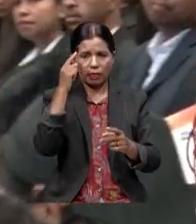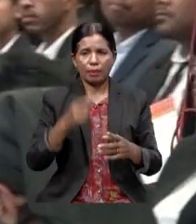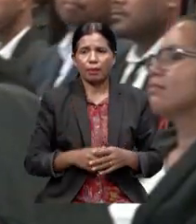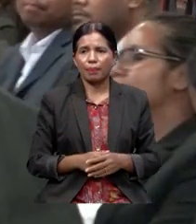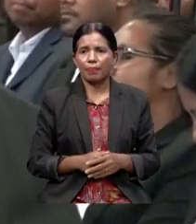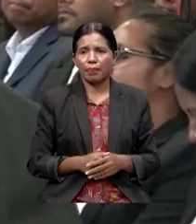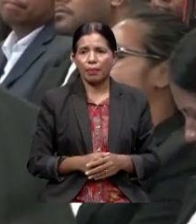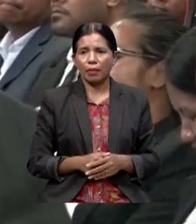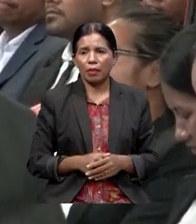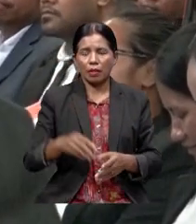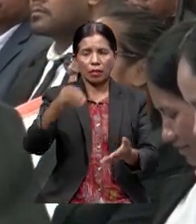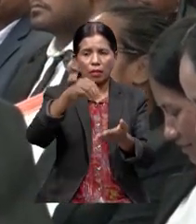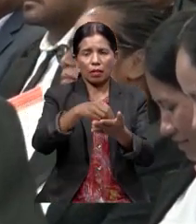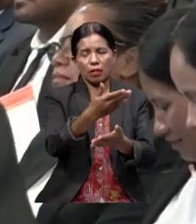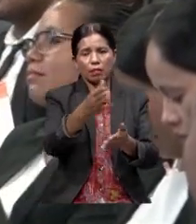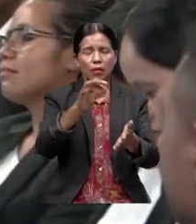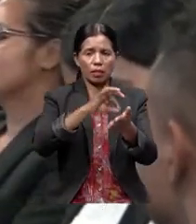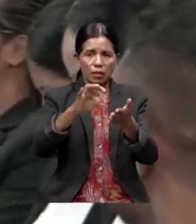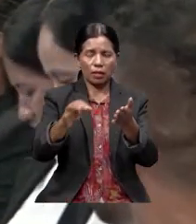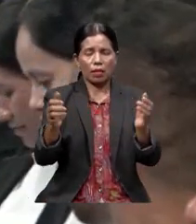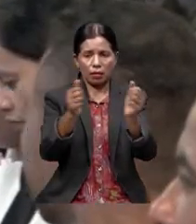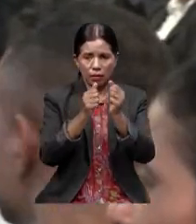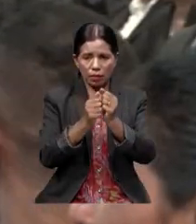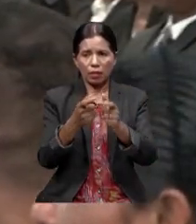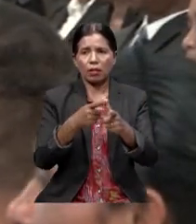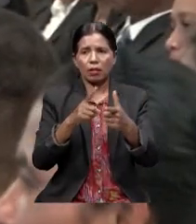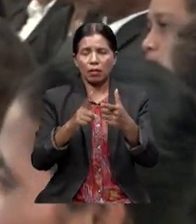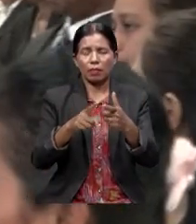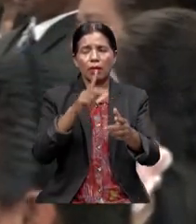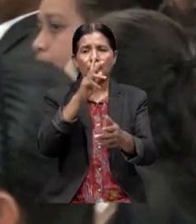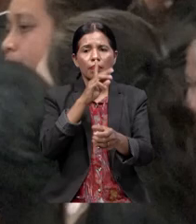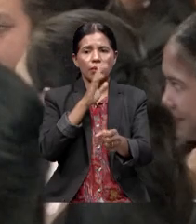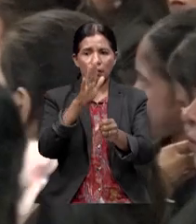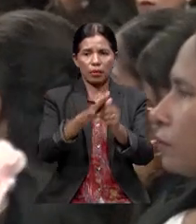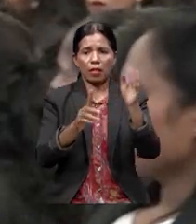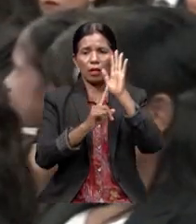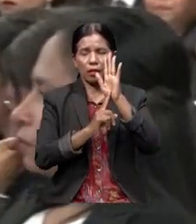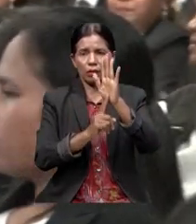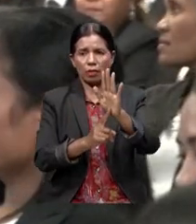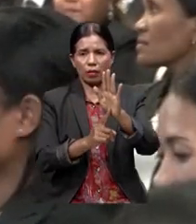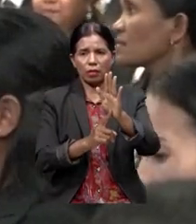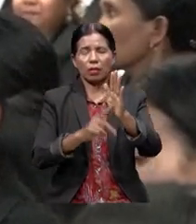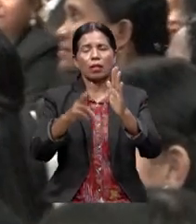Kau ia amor me itau ia imunia kumulisu atu adoni atu forma